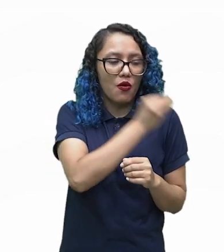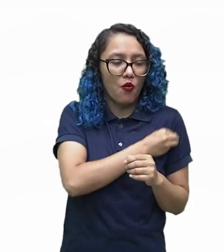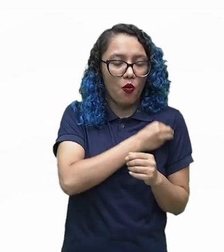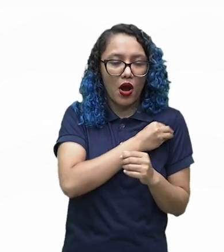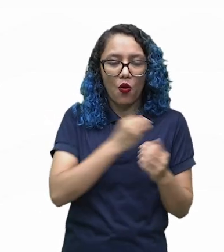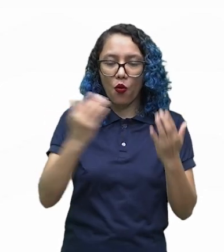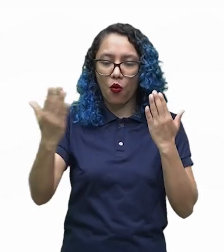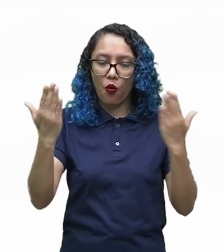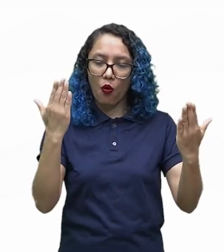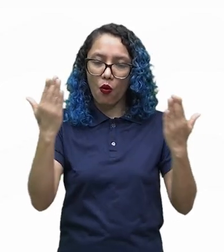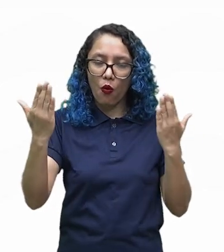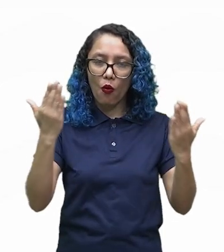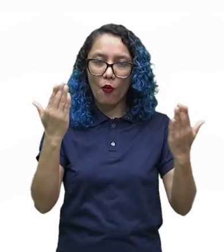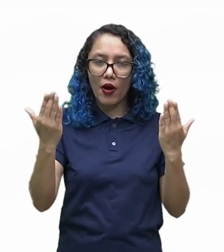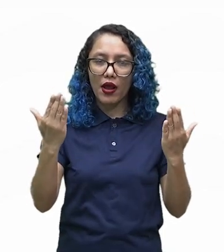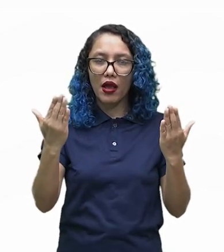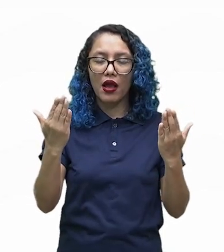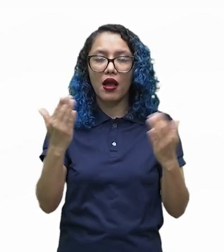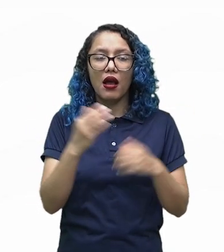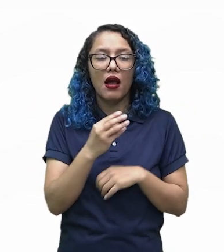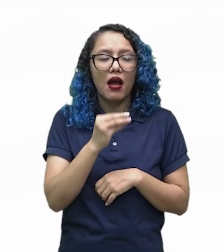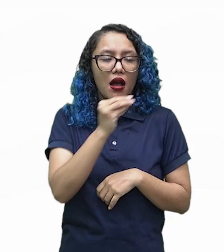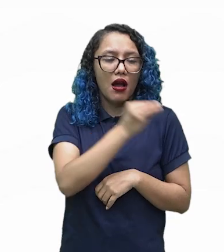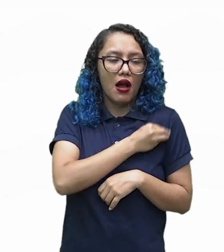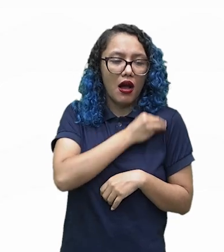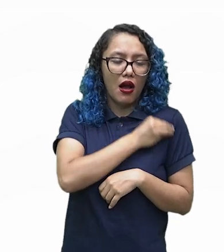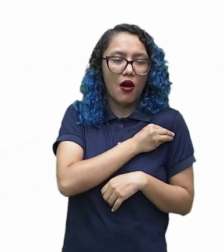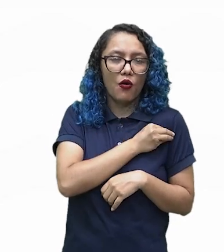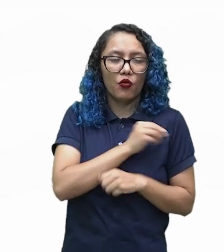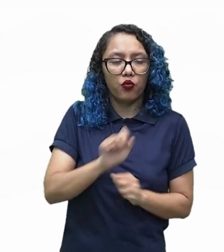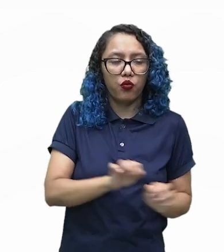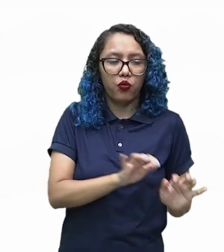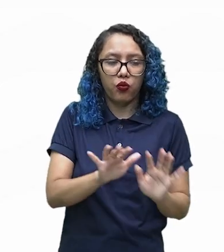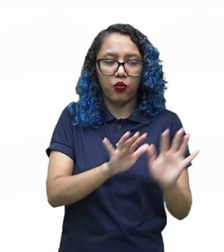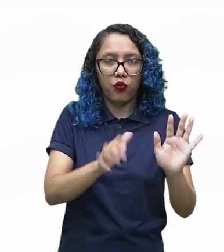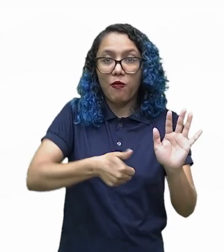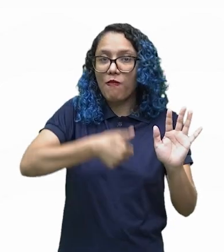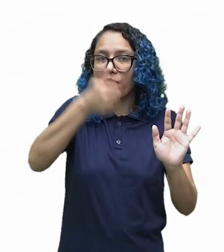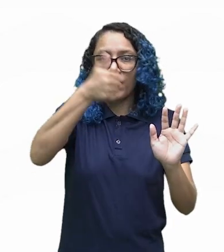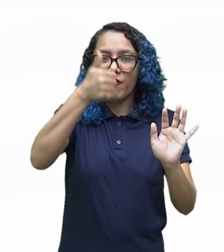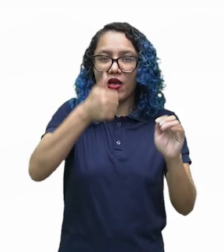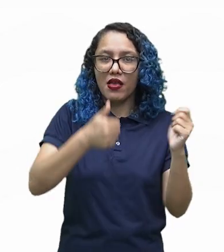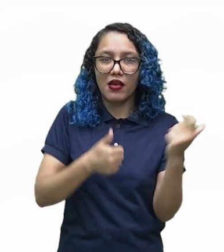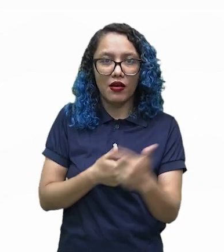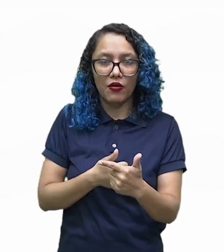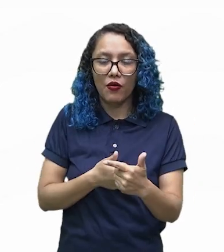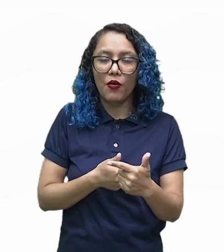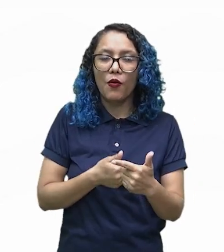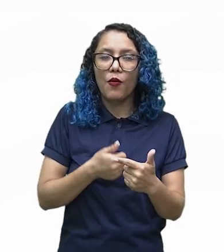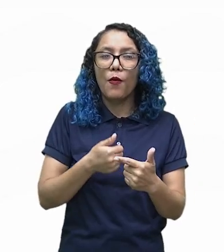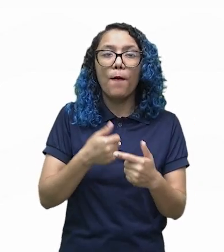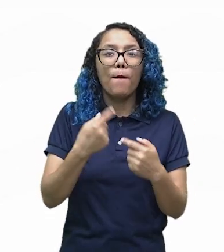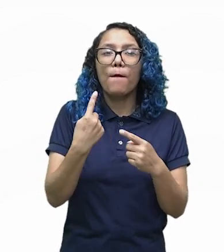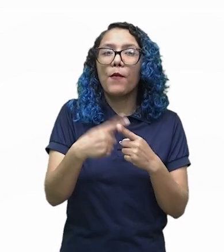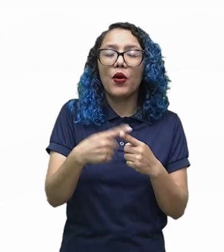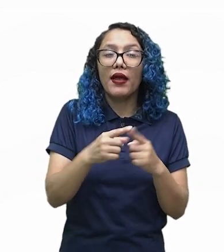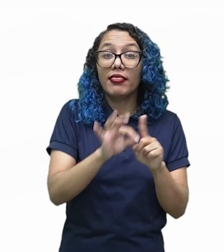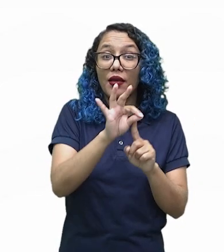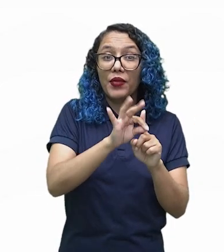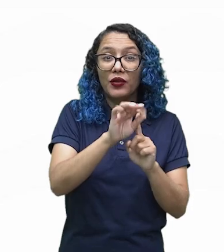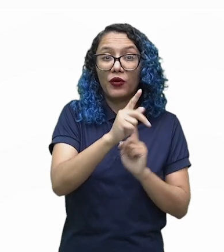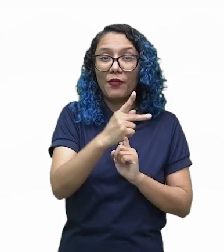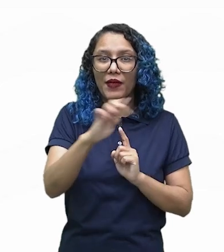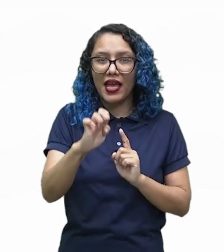que a gente observa? Que o etanol, ele vai vaporizar primeiro, né? Porque a temperatura de ebulição dele é menor que a da